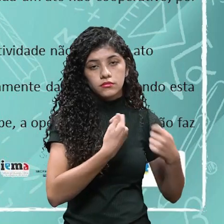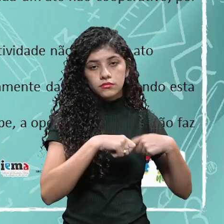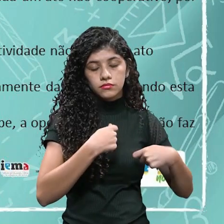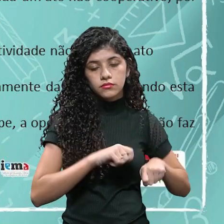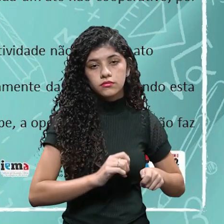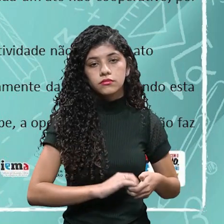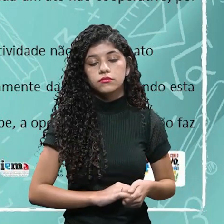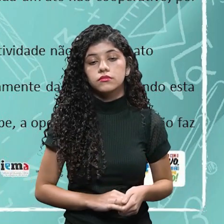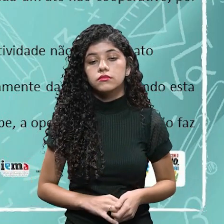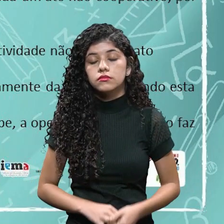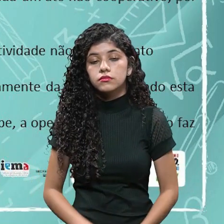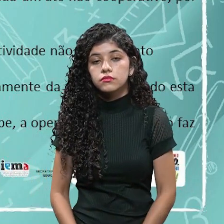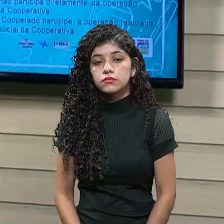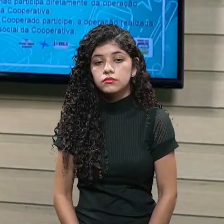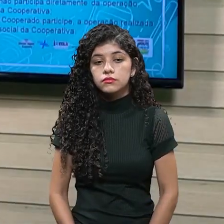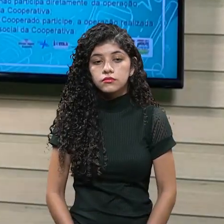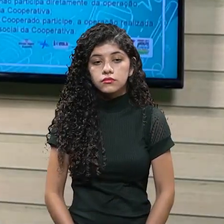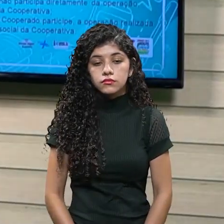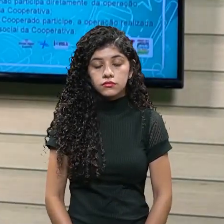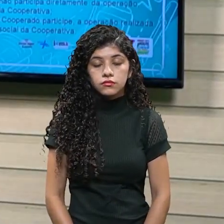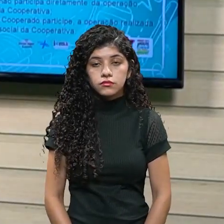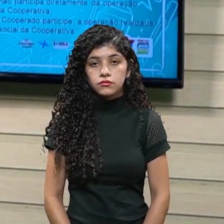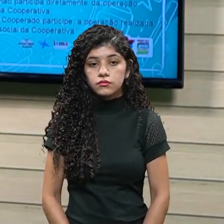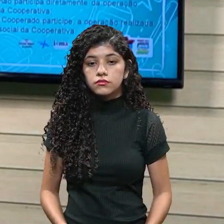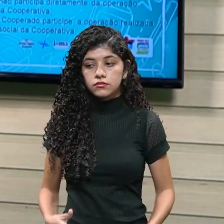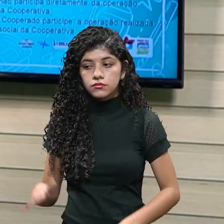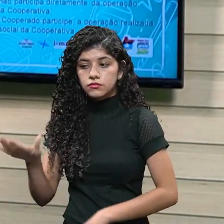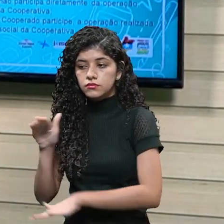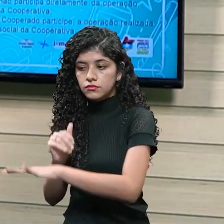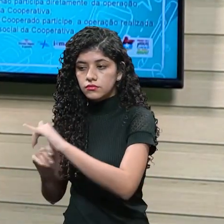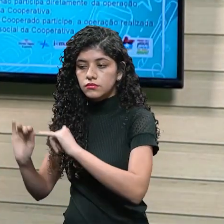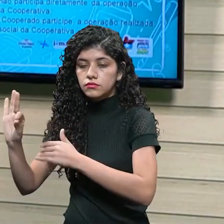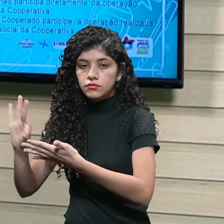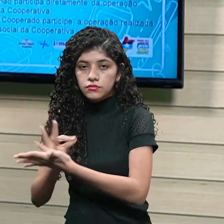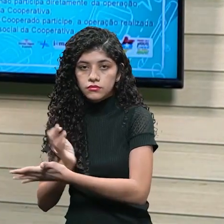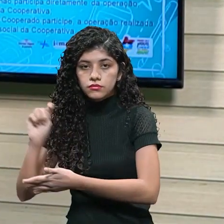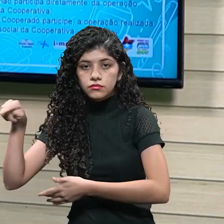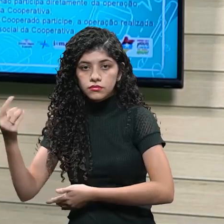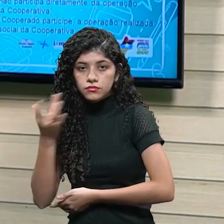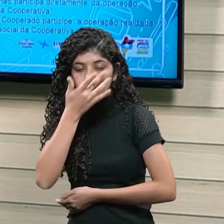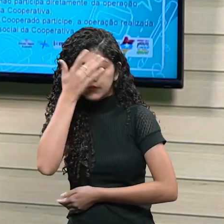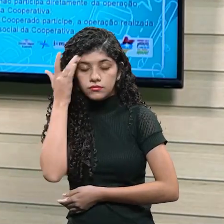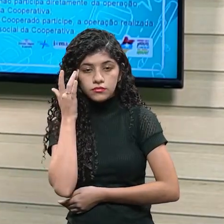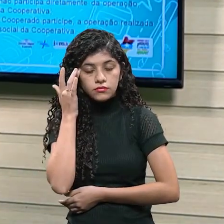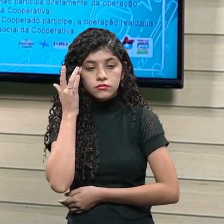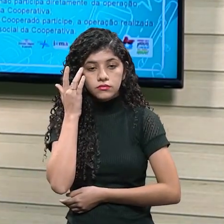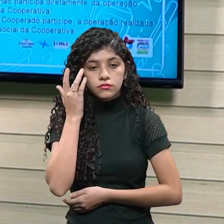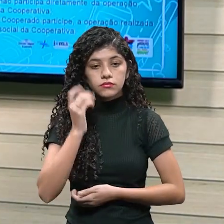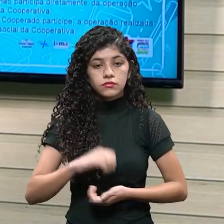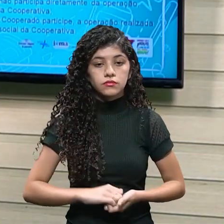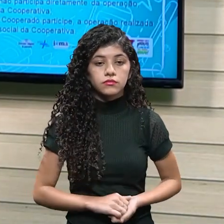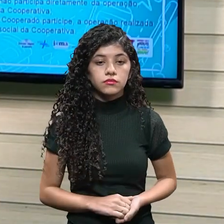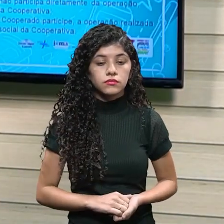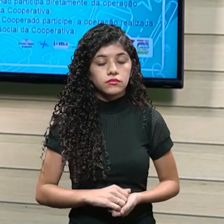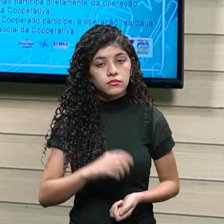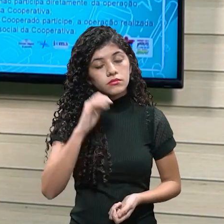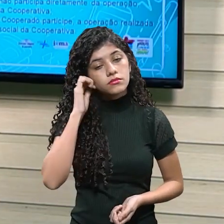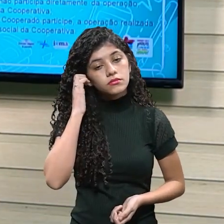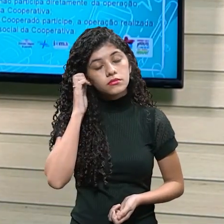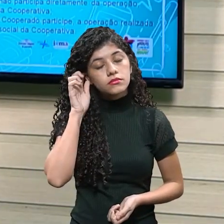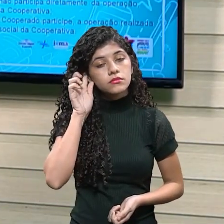não associadas para a execução do serviço. Então ela contrata pessoa externa, né, faz todo o molde de contratação